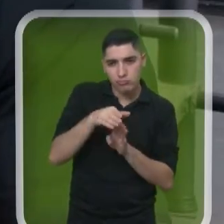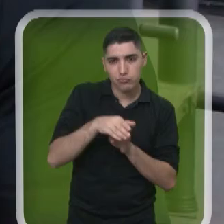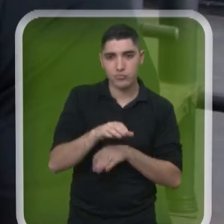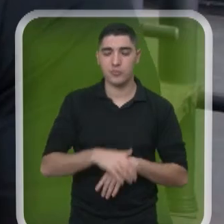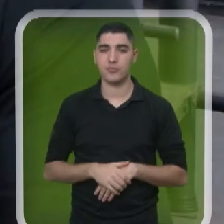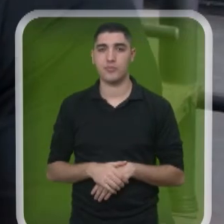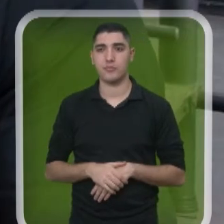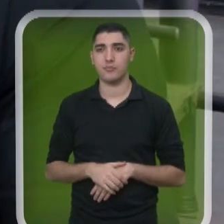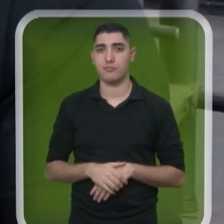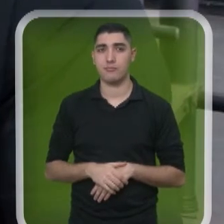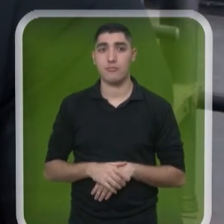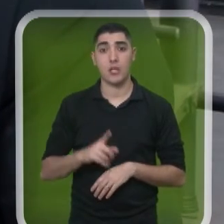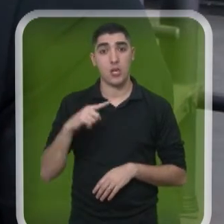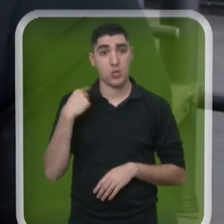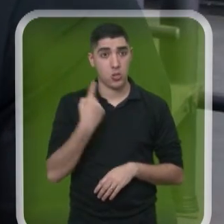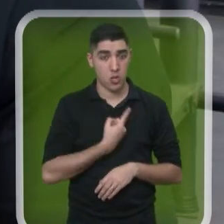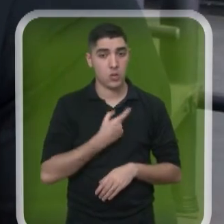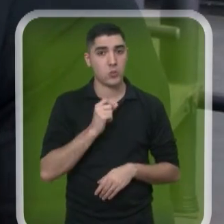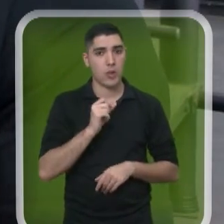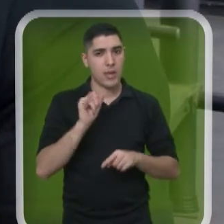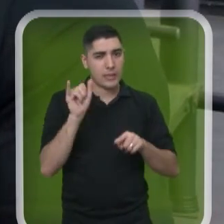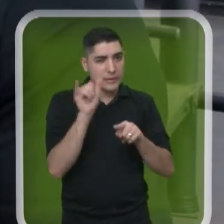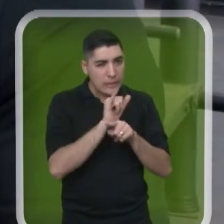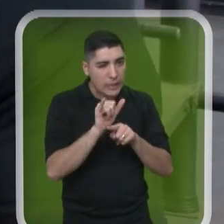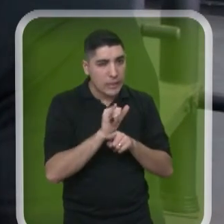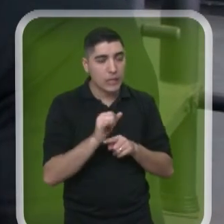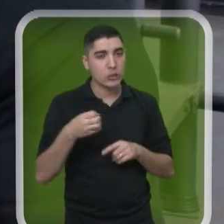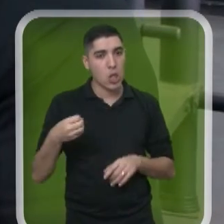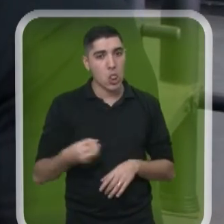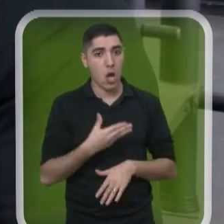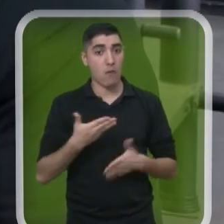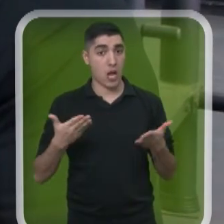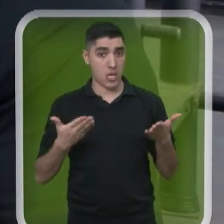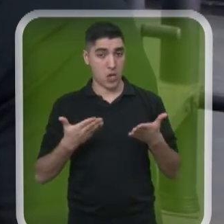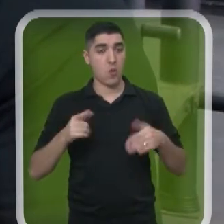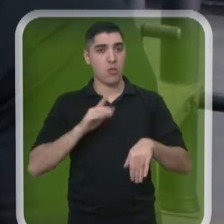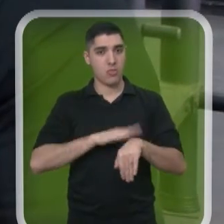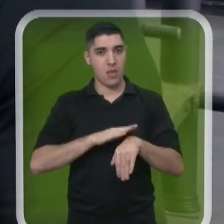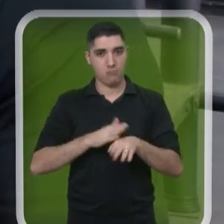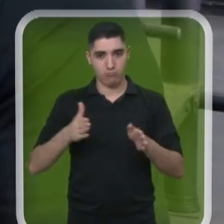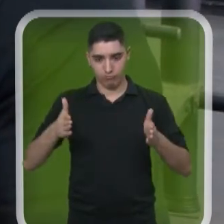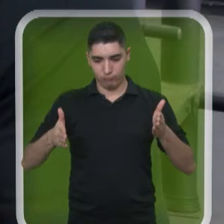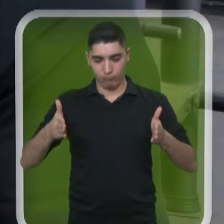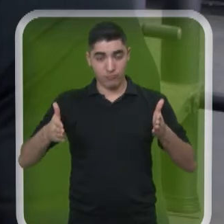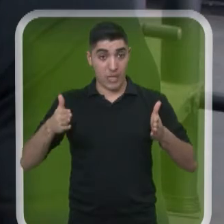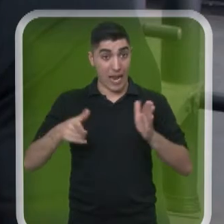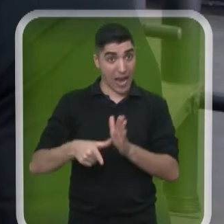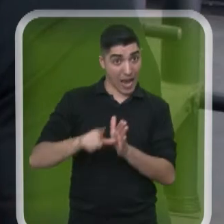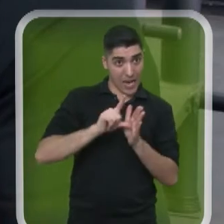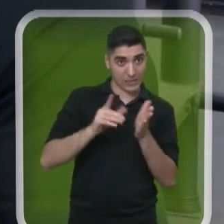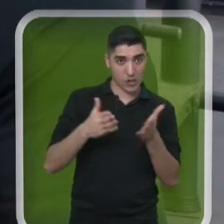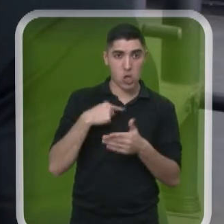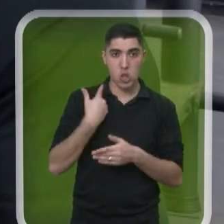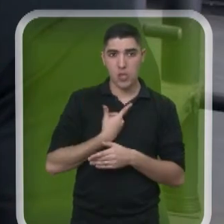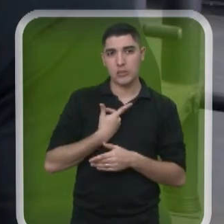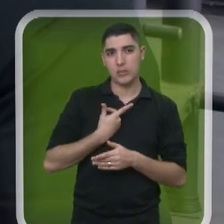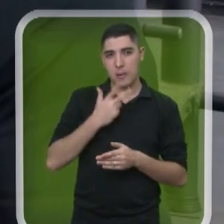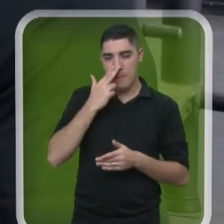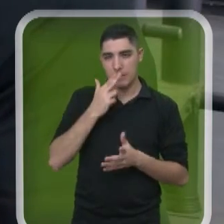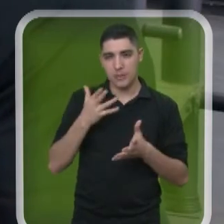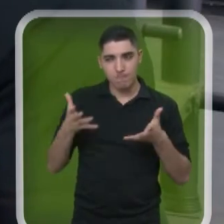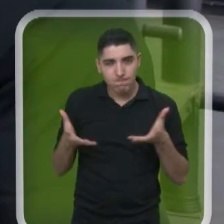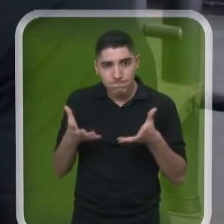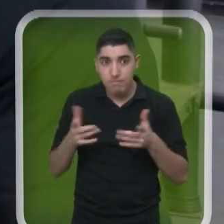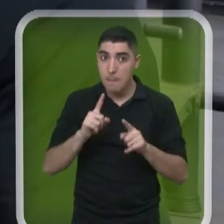uma estratégia nova, no qual, nesse período um pouquinho antes do campeonato, a gente vai apertar mais questão de dieta,